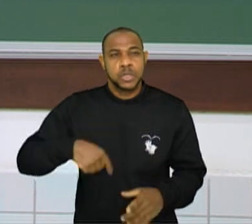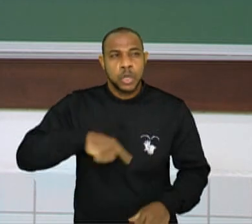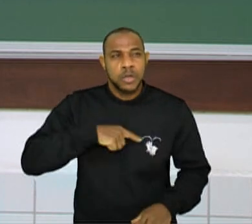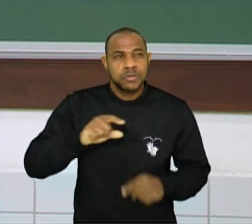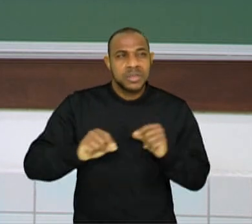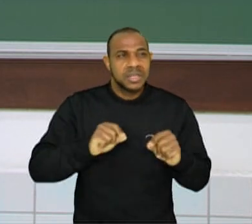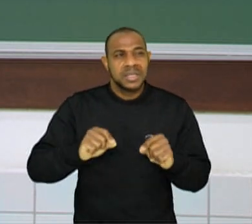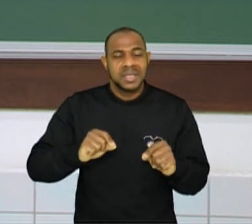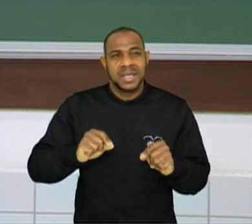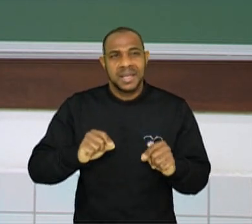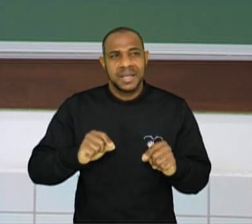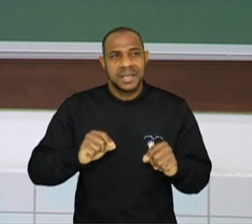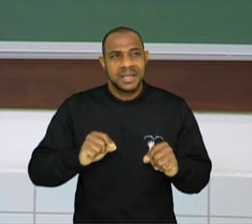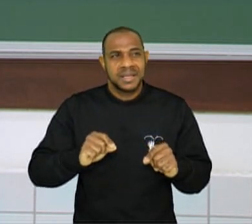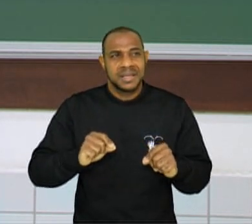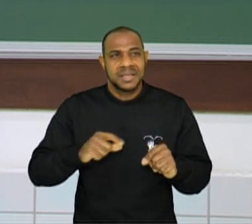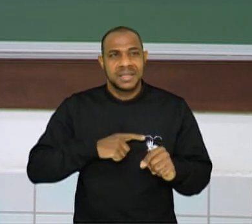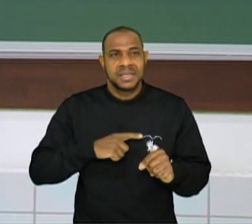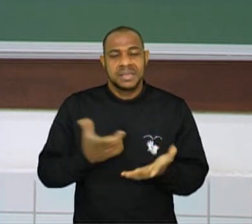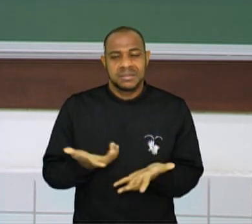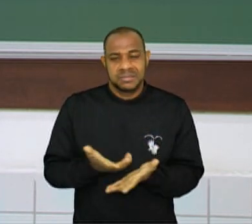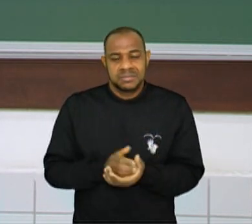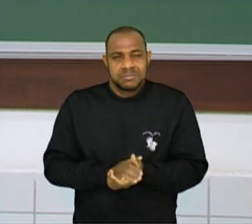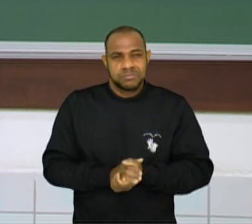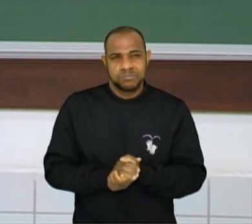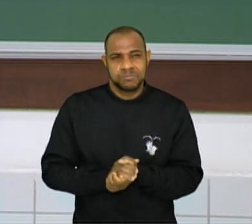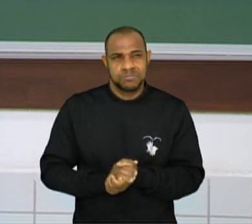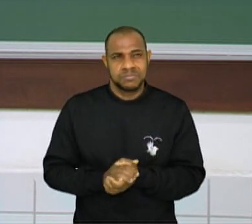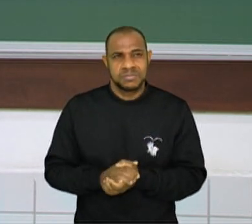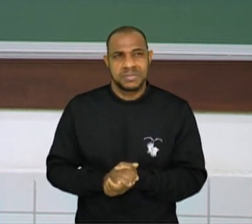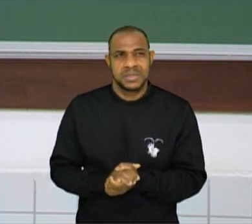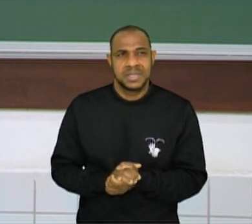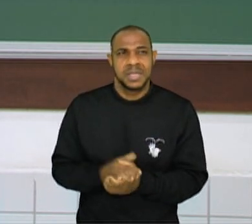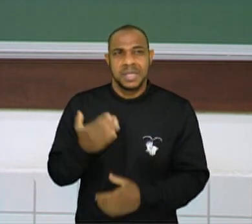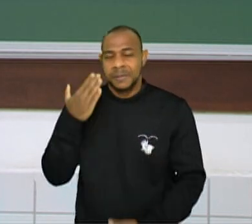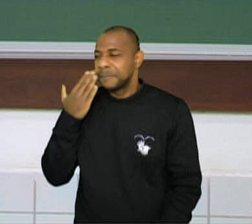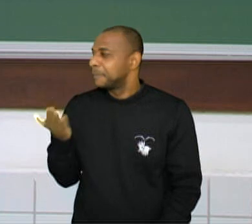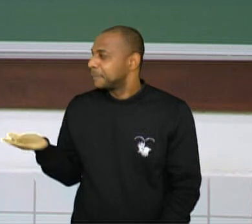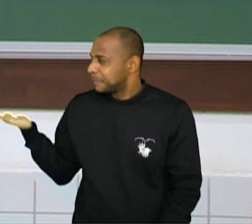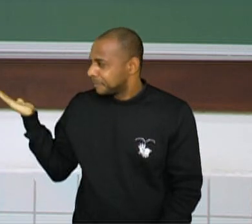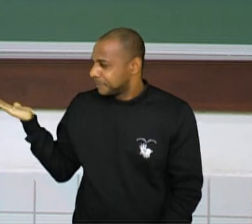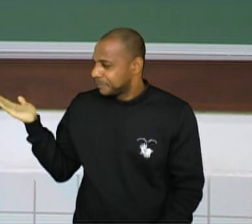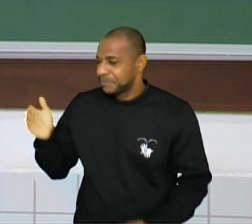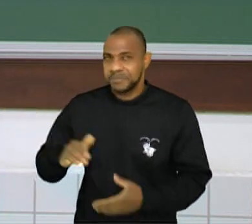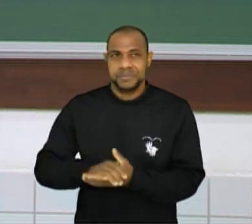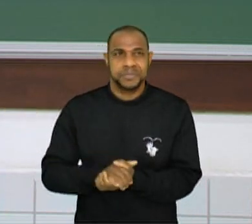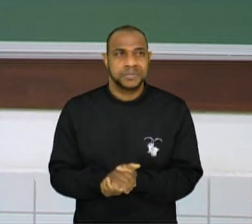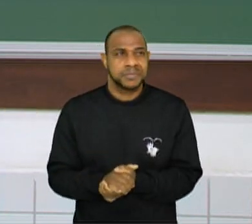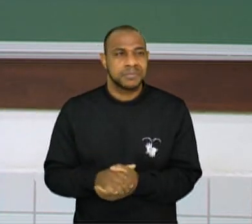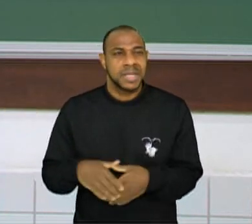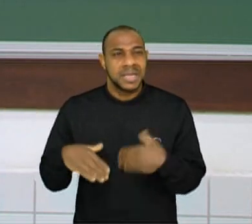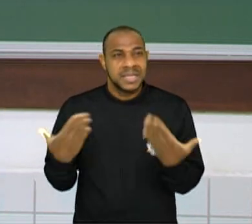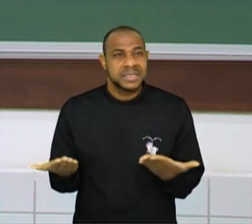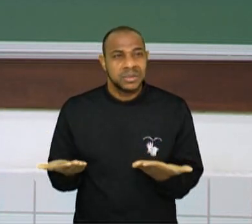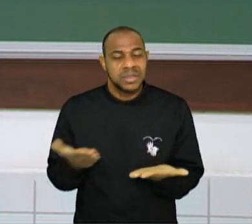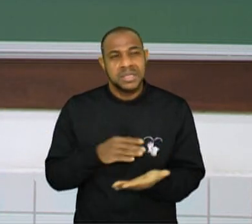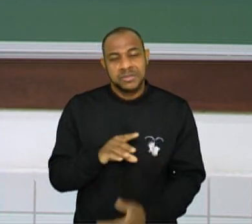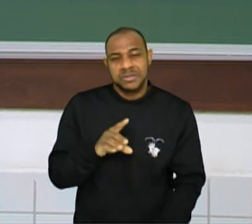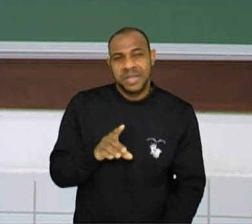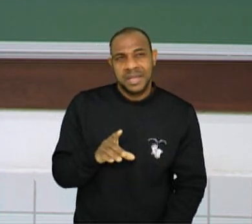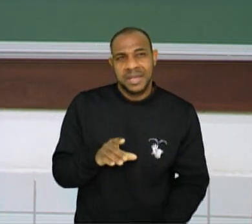nos livrado de um regime semelhante ao regime soviético ou ao regime cubano. Então, é uma narrativa que pegou. De início,